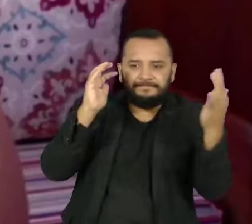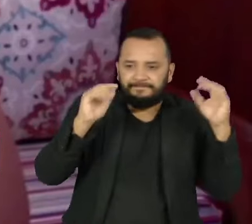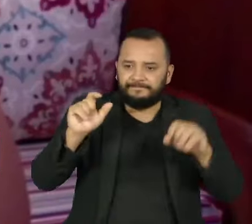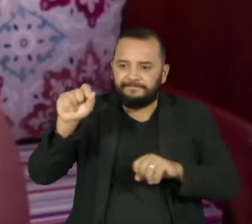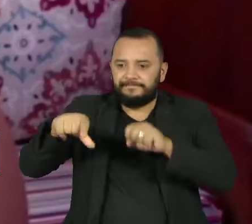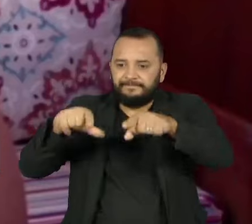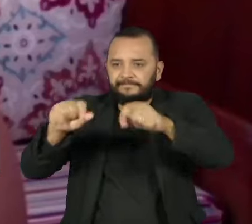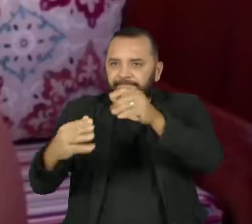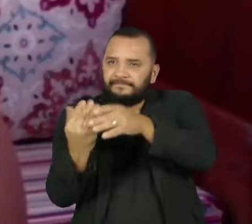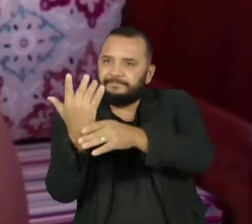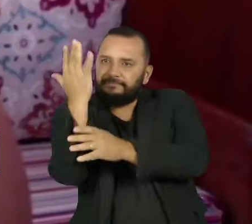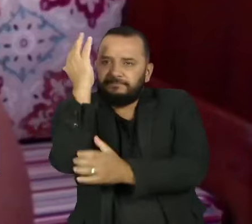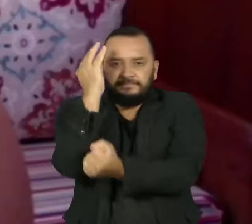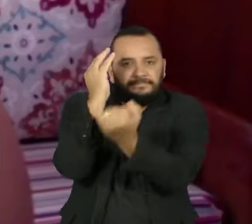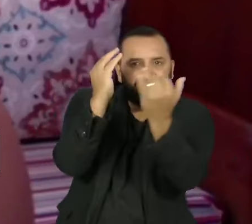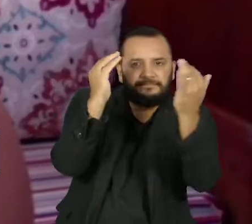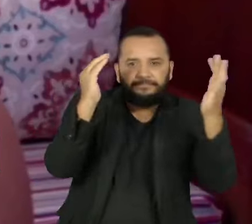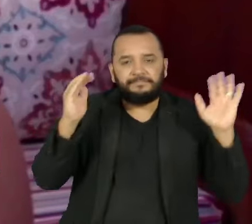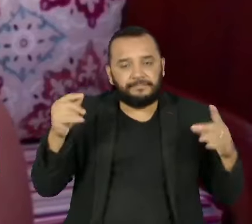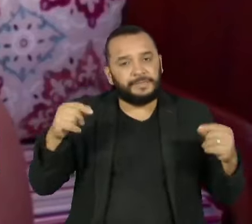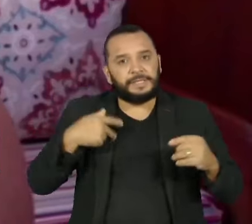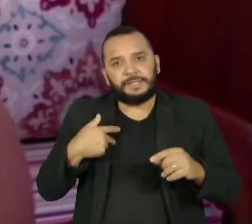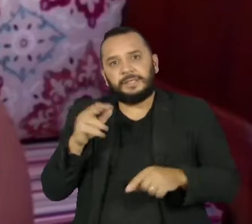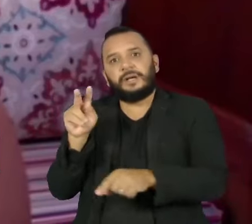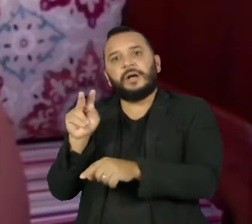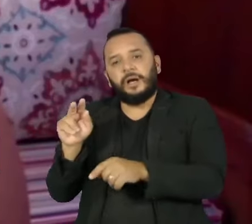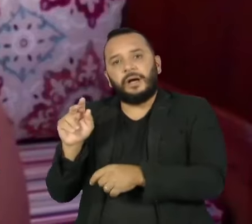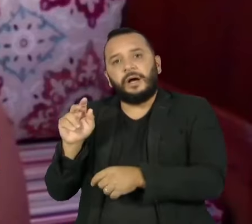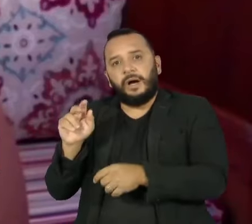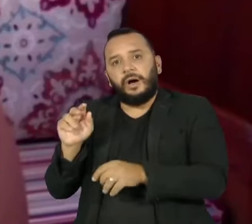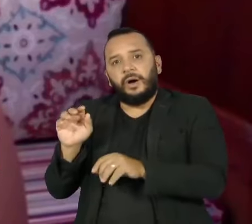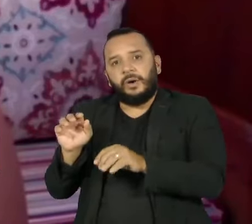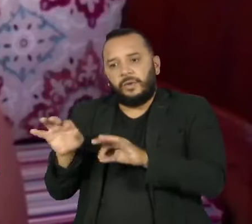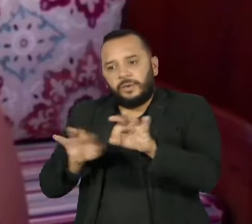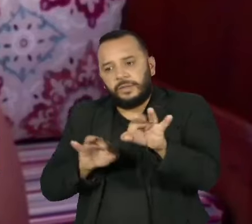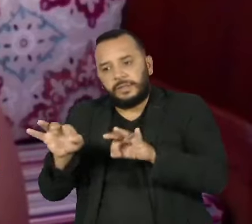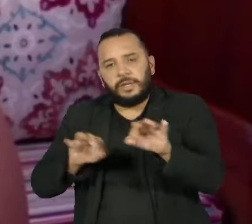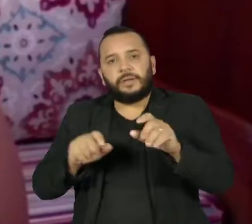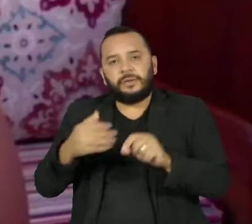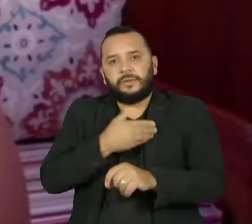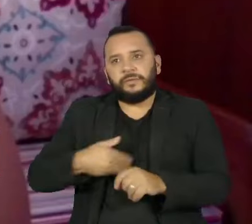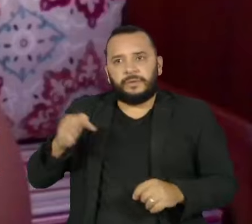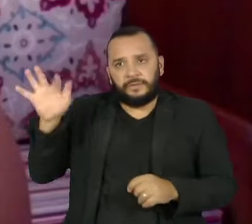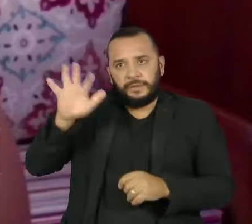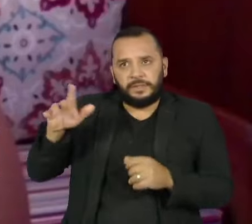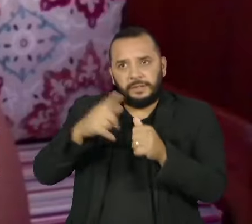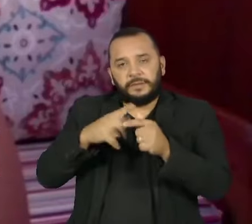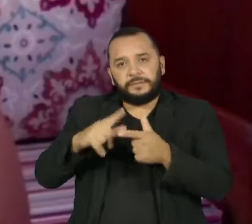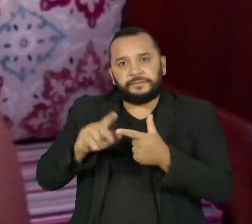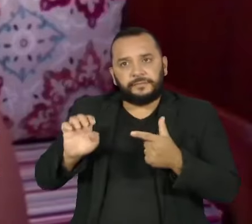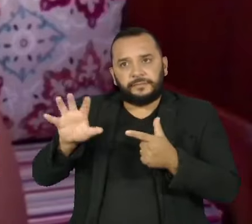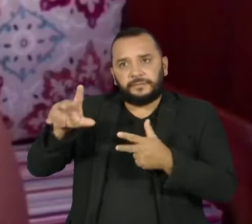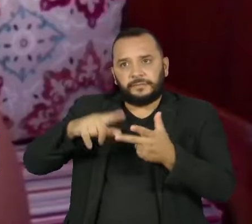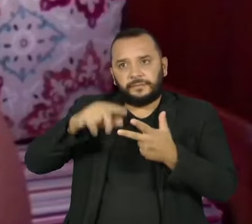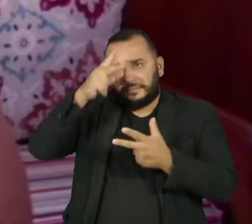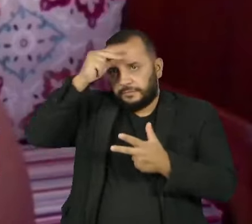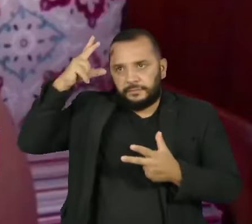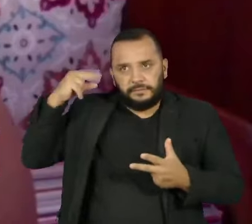que seja coordenada entre tanto a Federação quanto estados e municípios para que ela seja mais